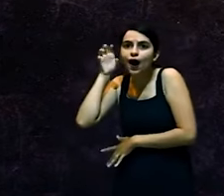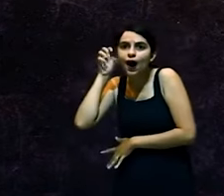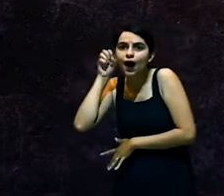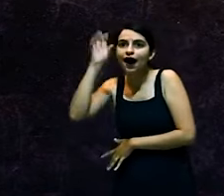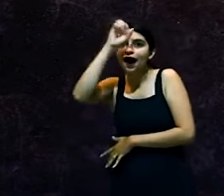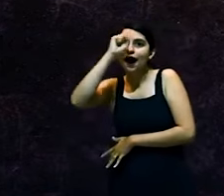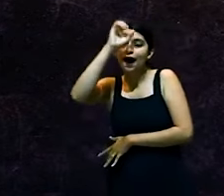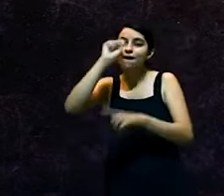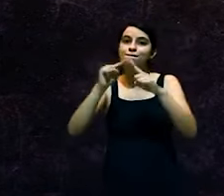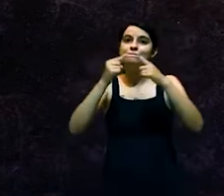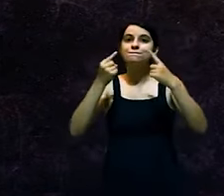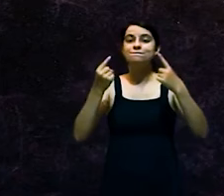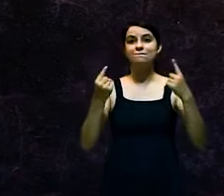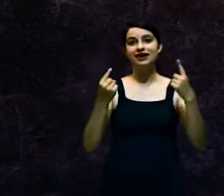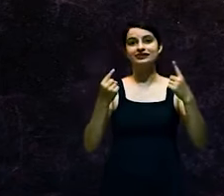Marta